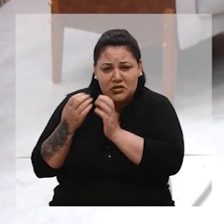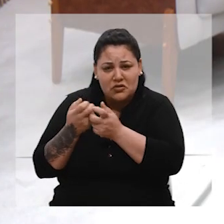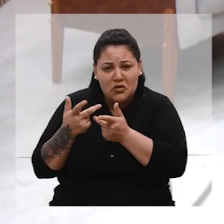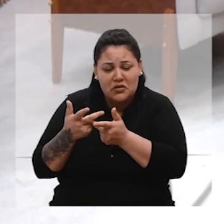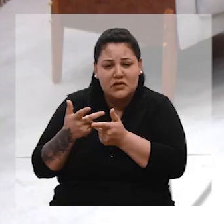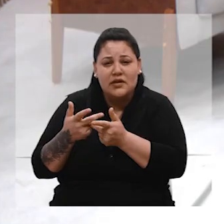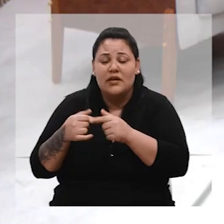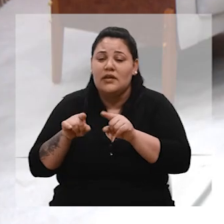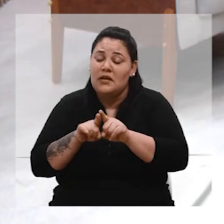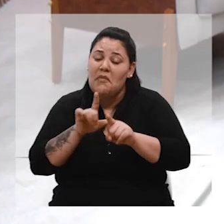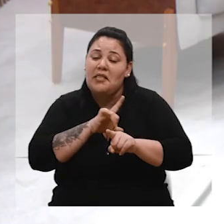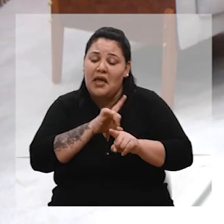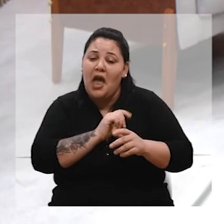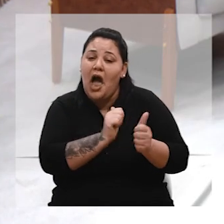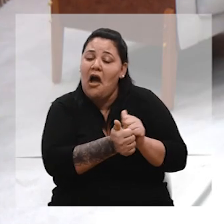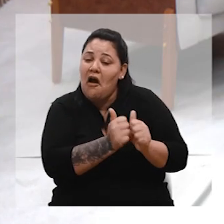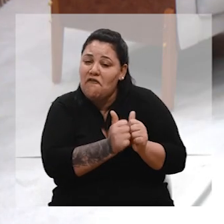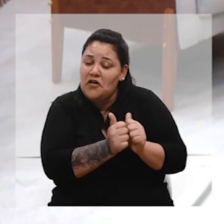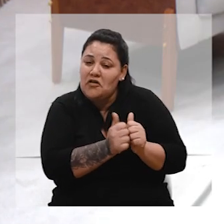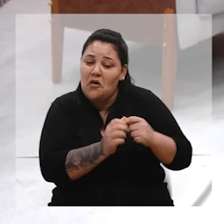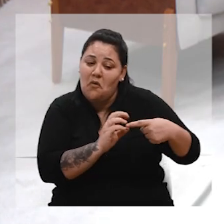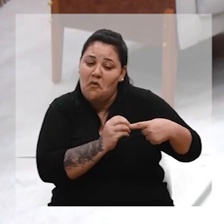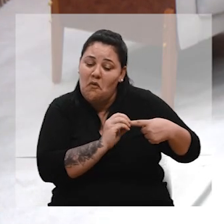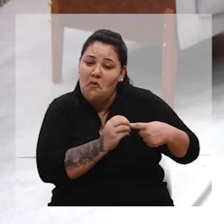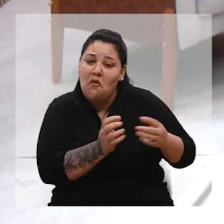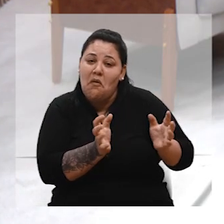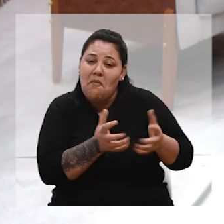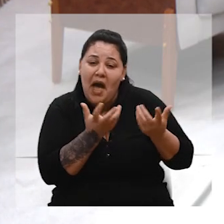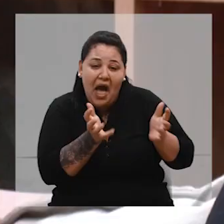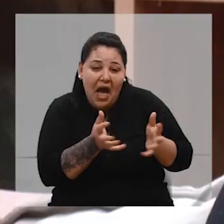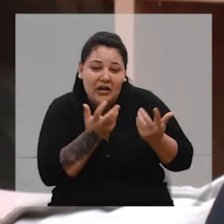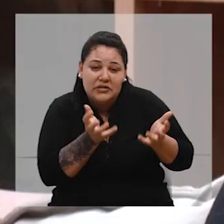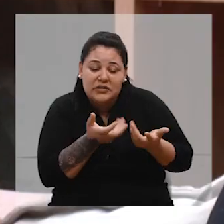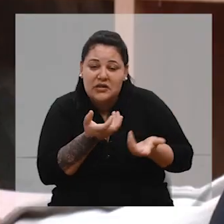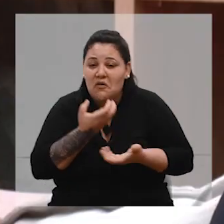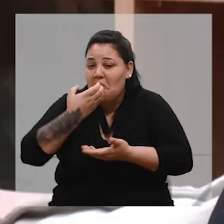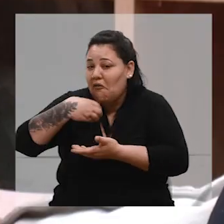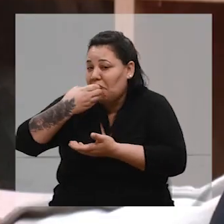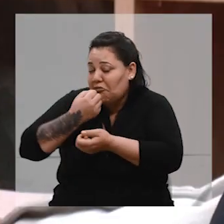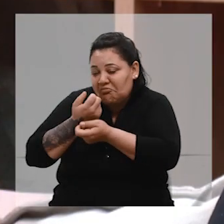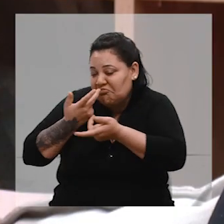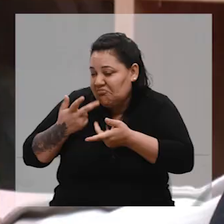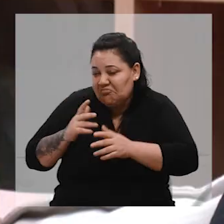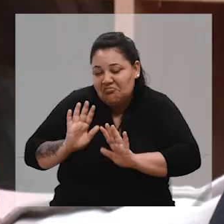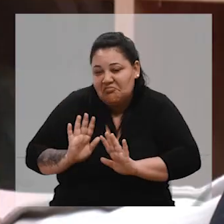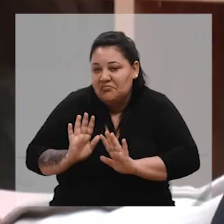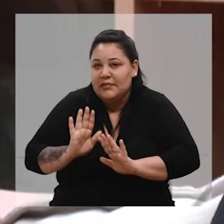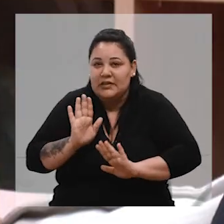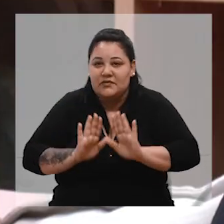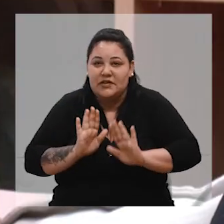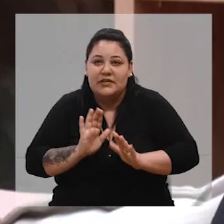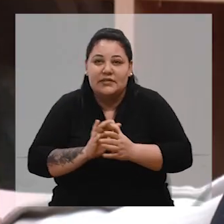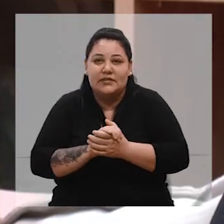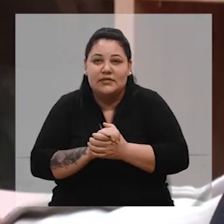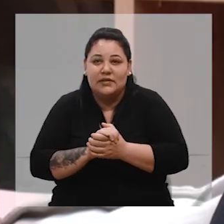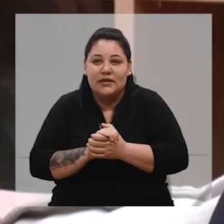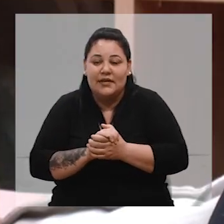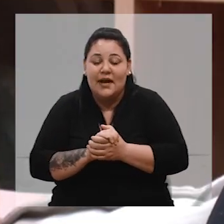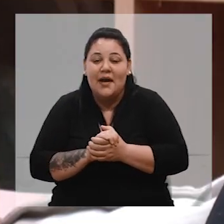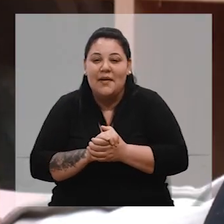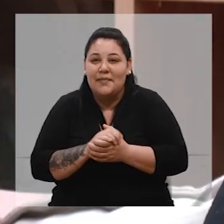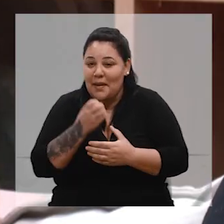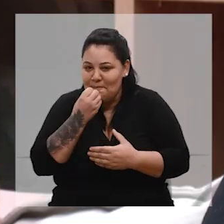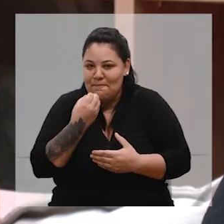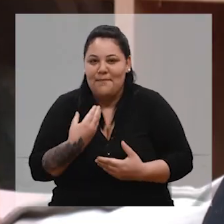lanche? Lanche é geralmente arroz, feijão, massa, feijão, essas coisas. Uma fruta ali de vez em quando